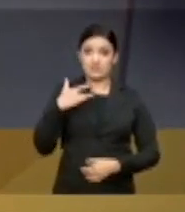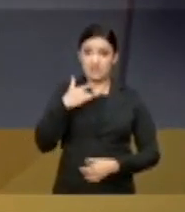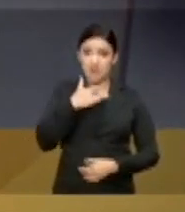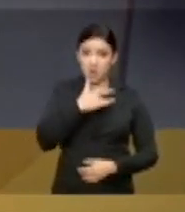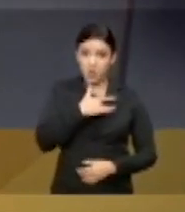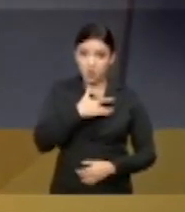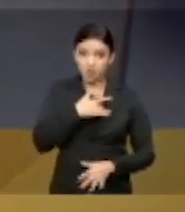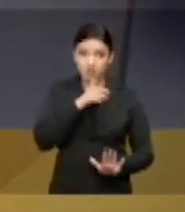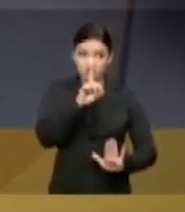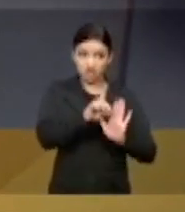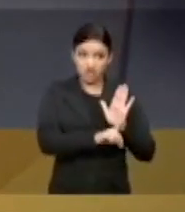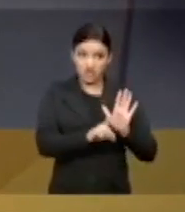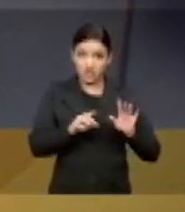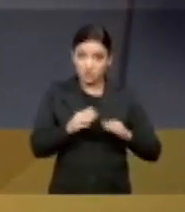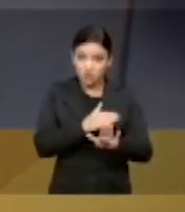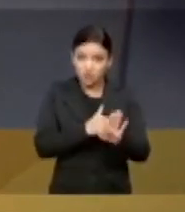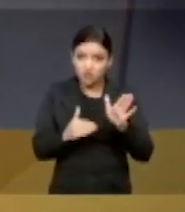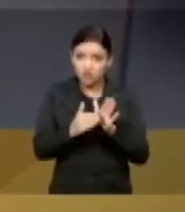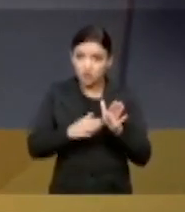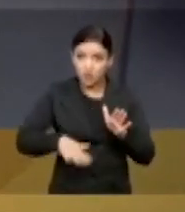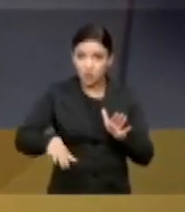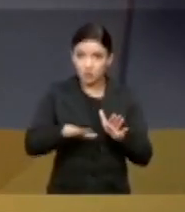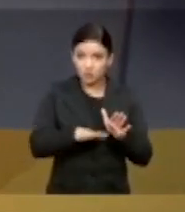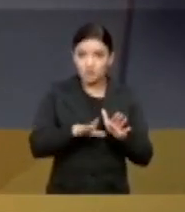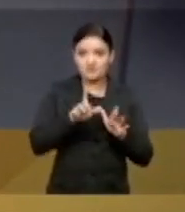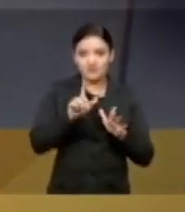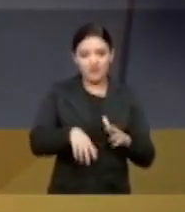é direito de todos e dever do Estado.